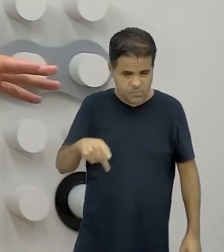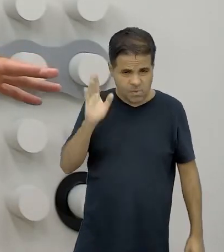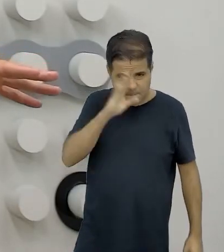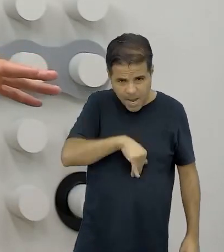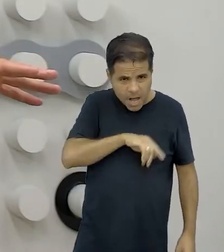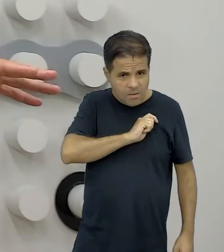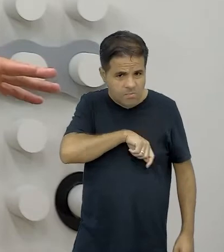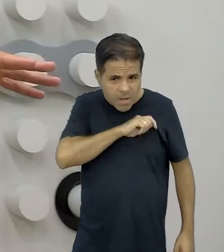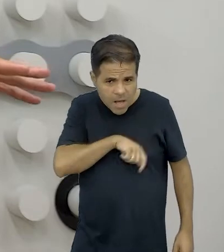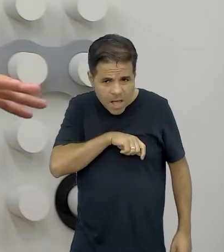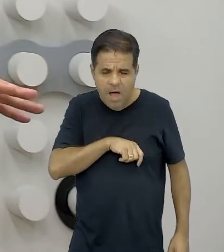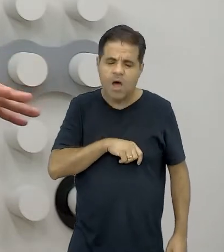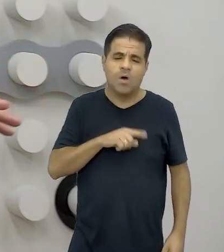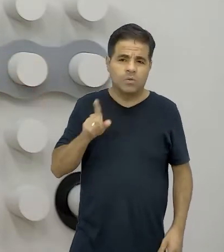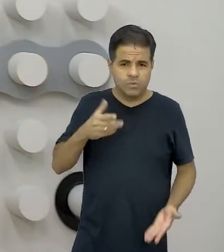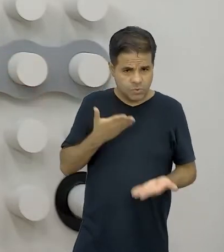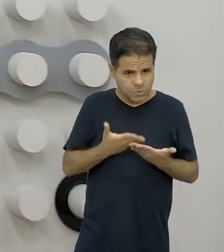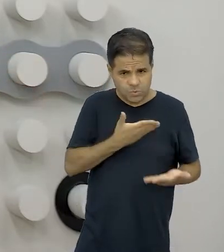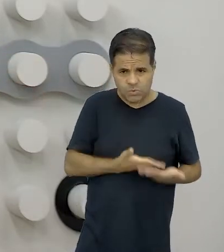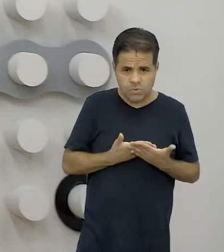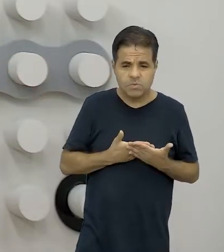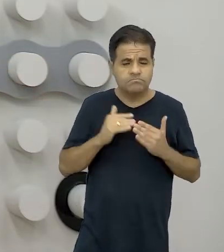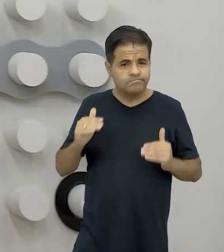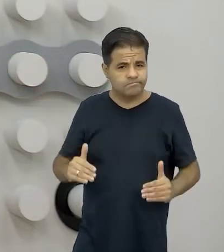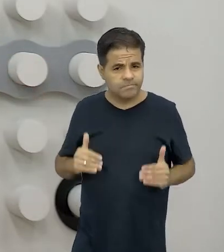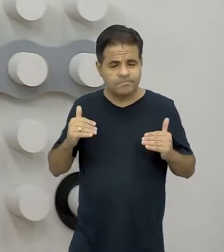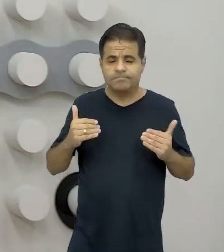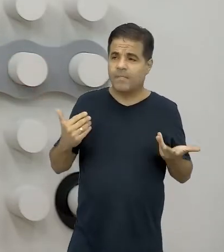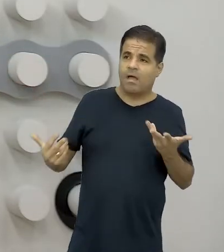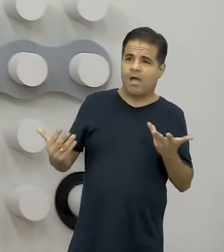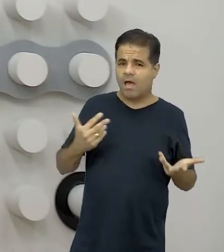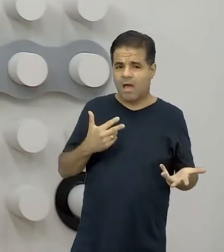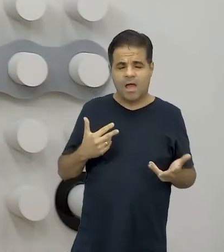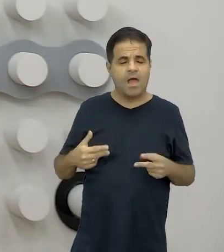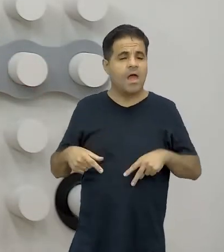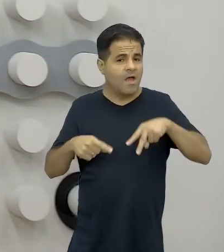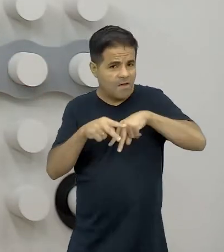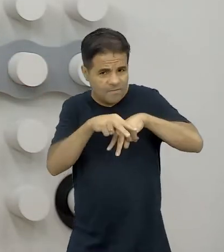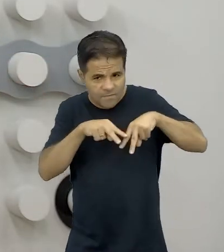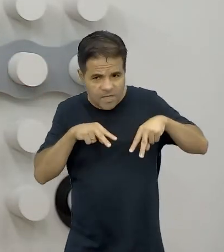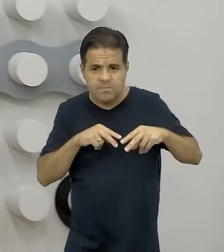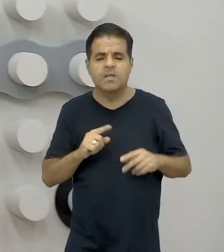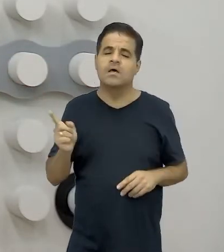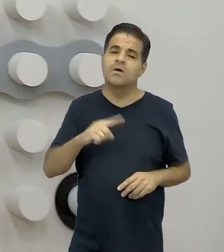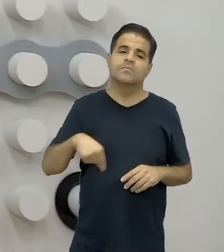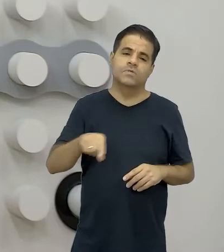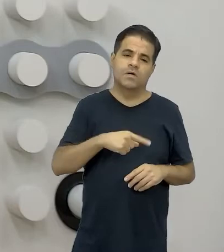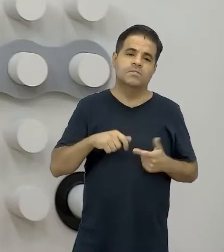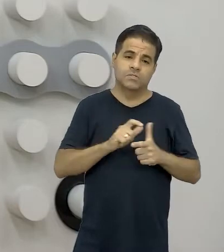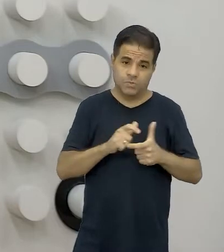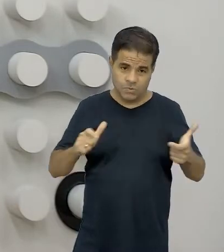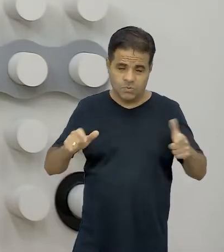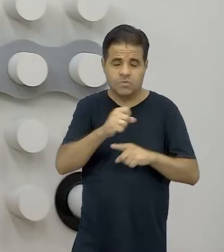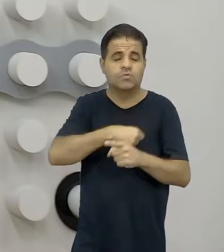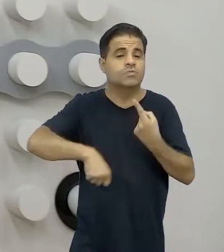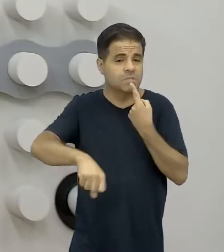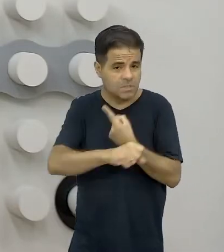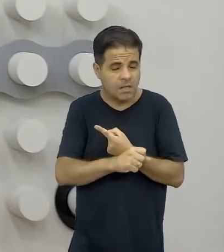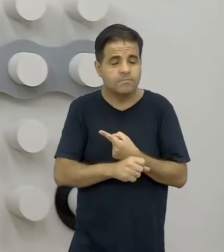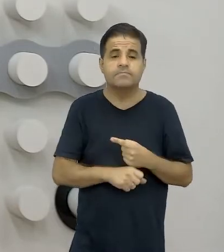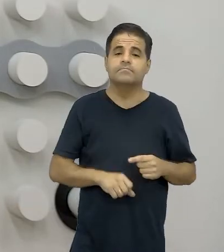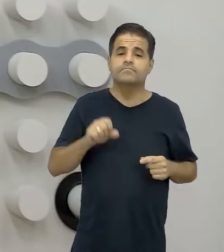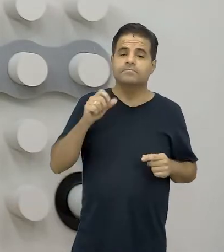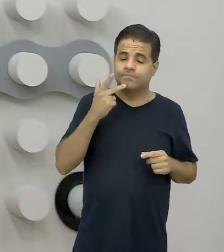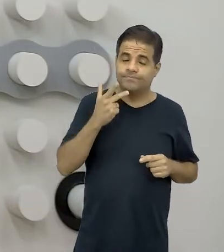o estudante está sendo uma vítima desse professor. Não, não é nada disso. É porque a nossa estrutura social